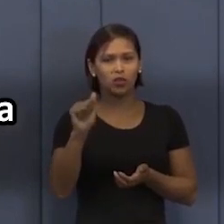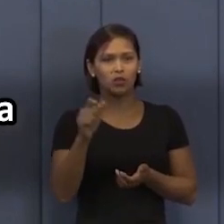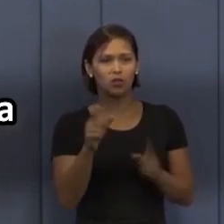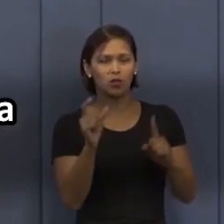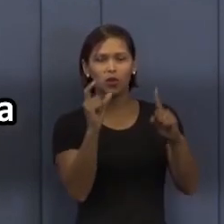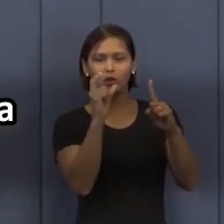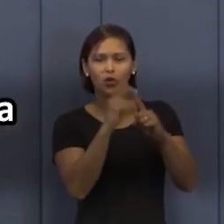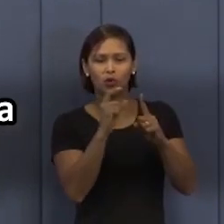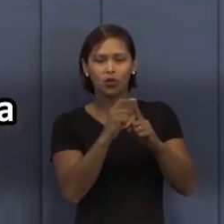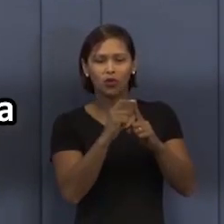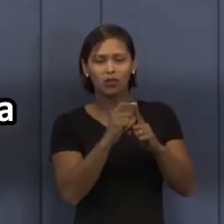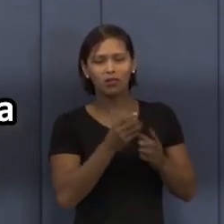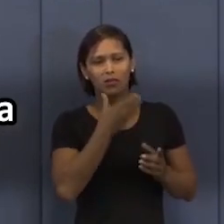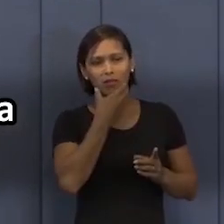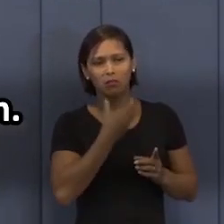palavra pai.